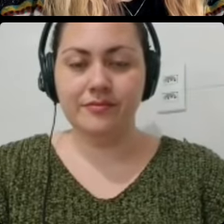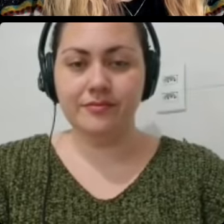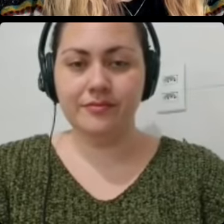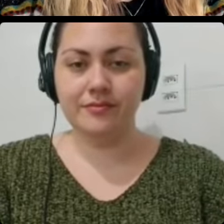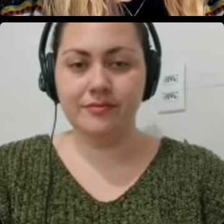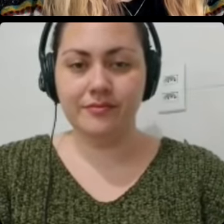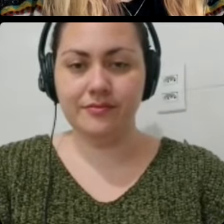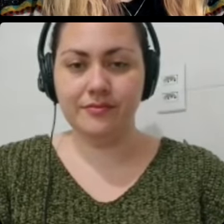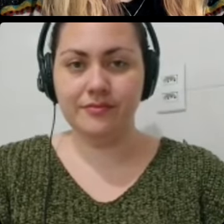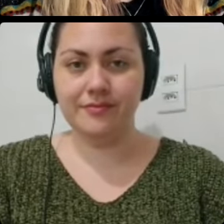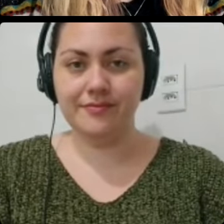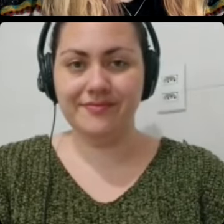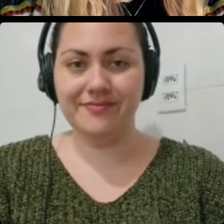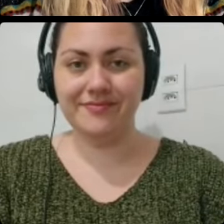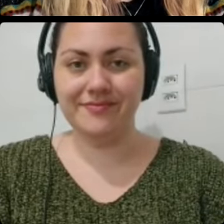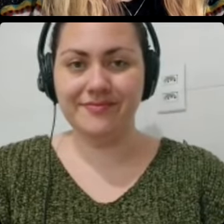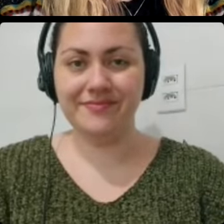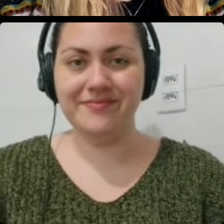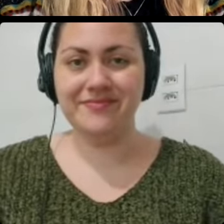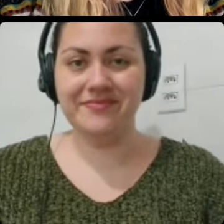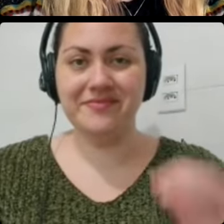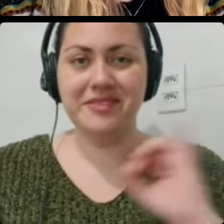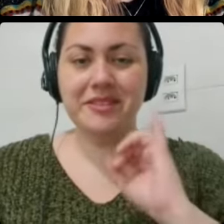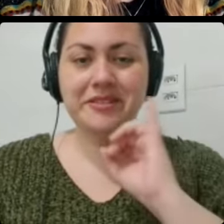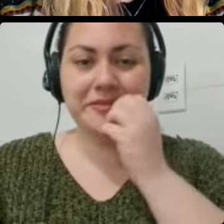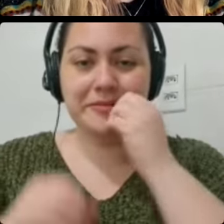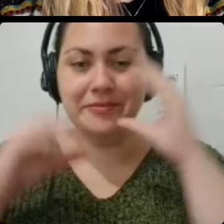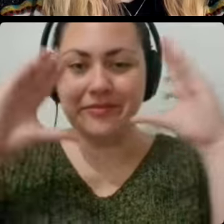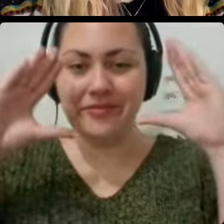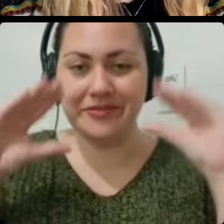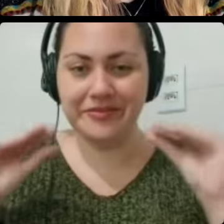Olá, boa noite.